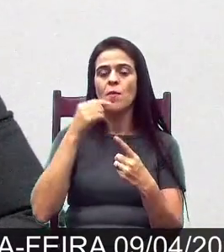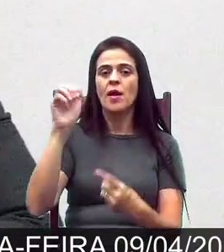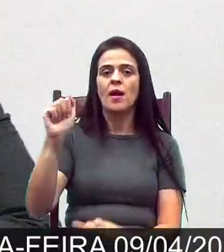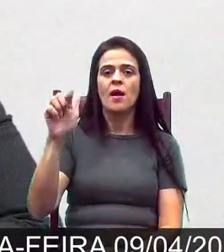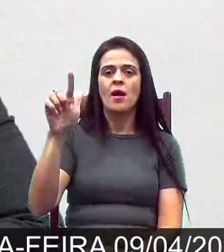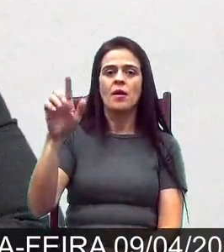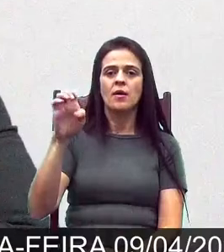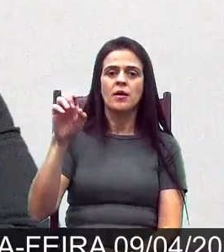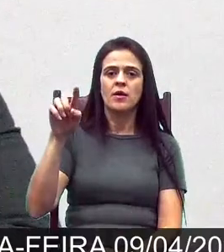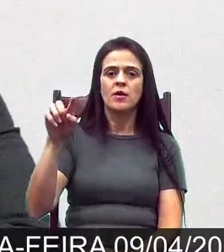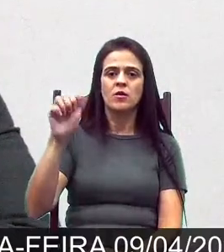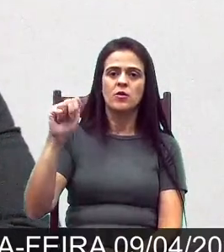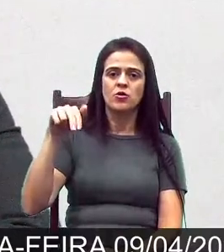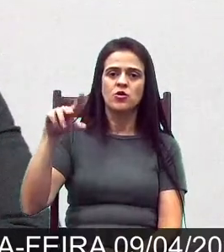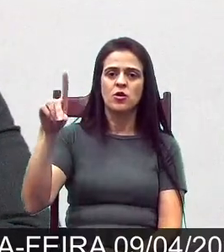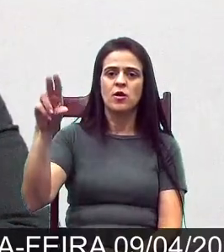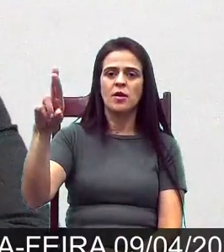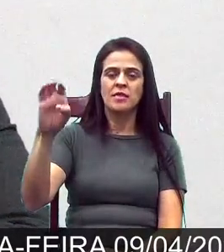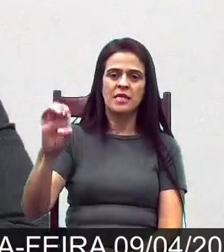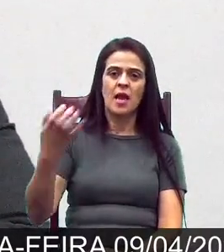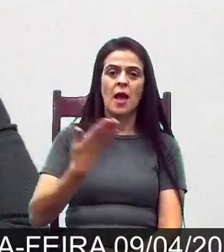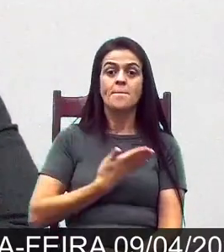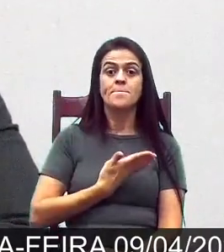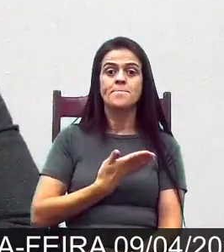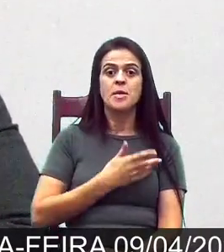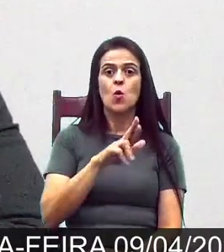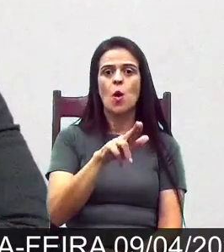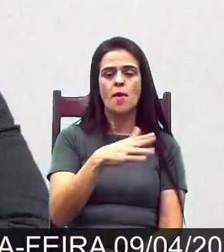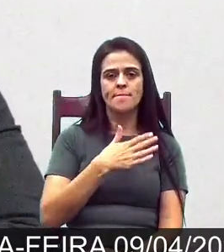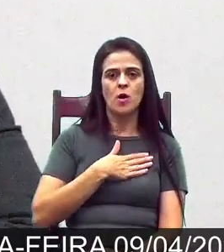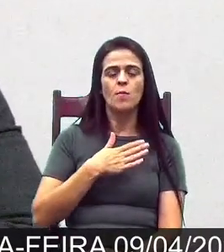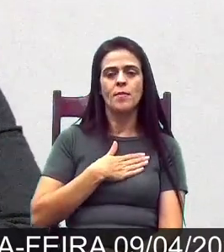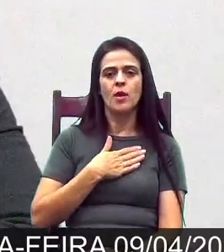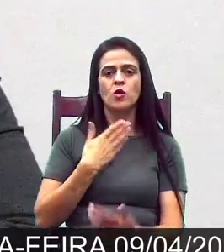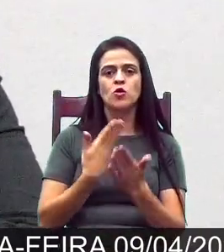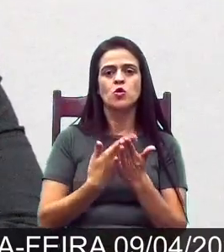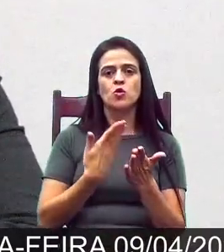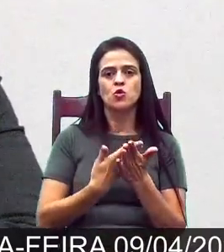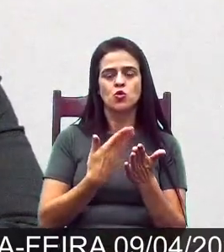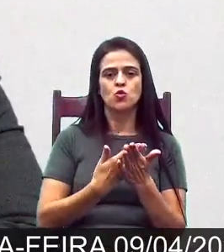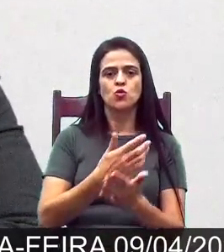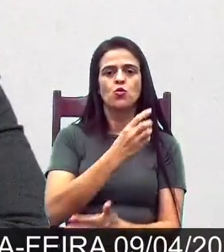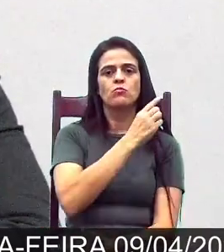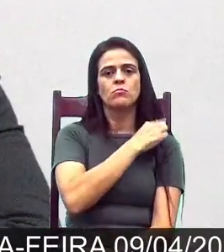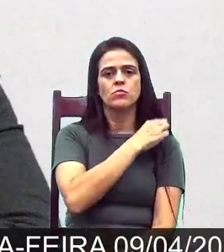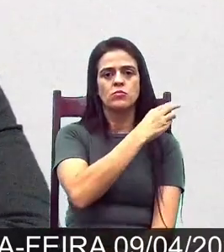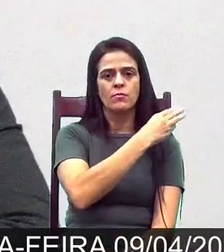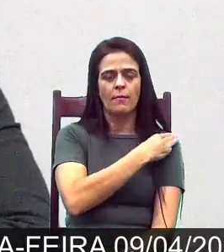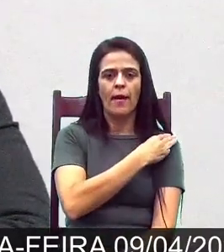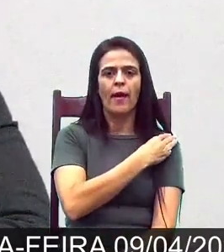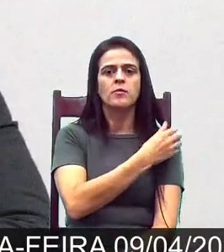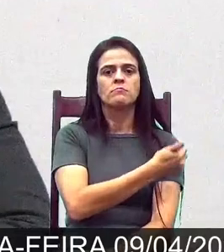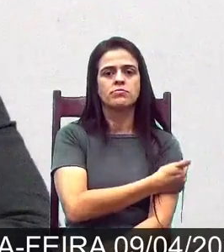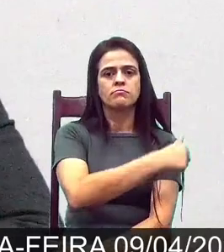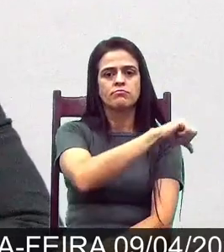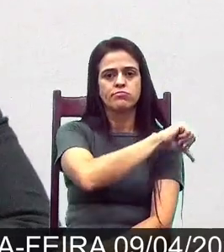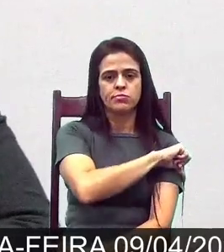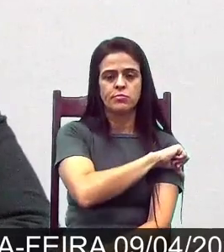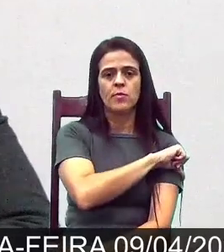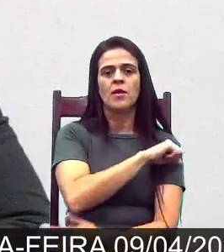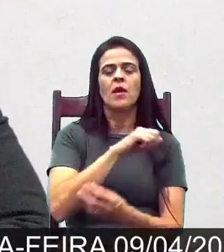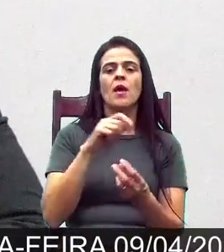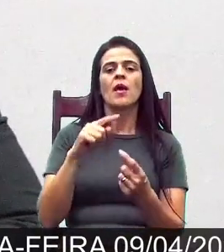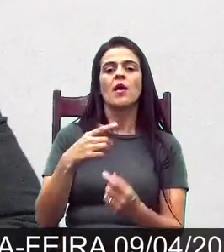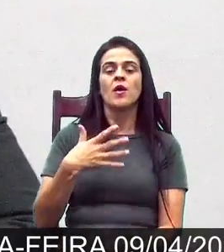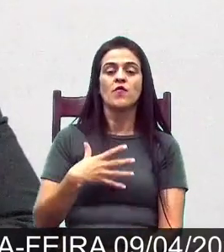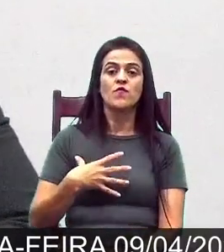Eliseu, colega e amigo do meu irmão, estudaram ensino médio e fundamental juntos, filho do Zé Eliseu,